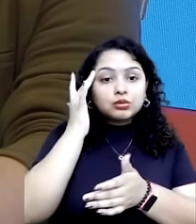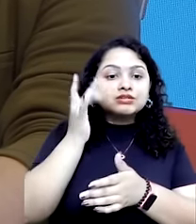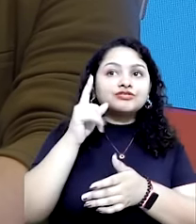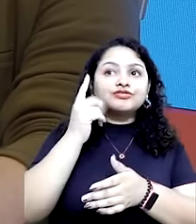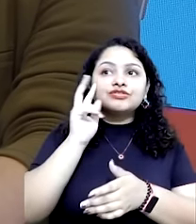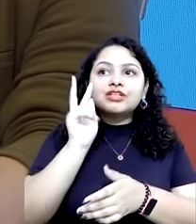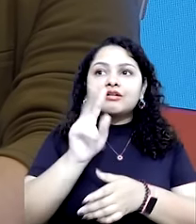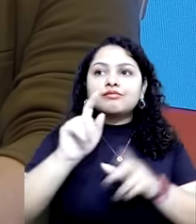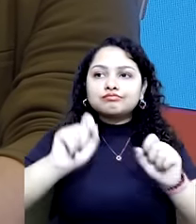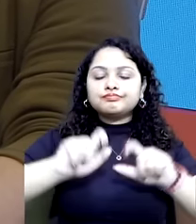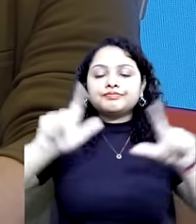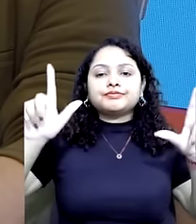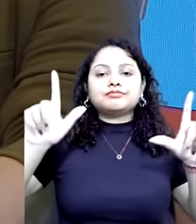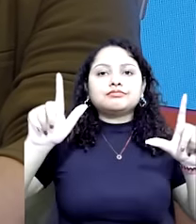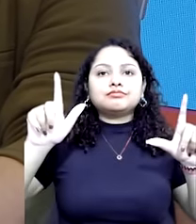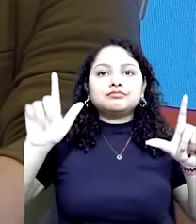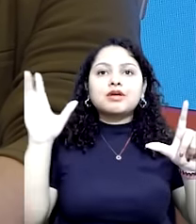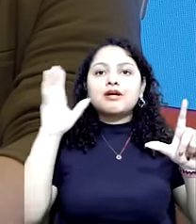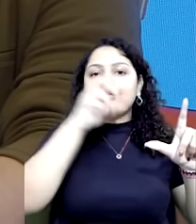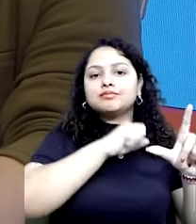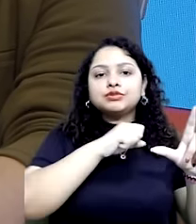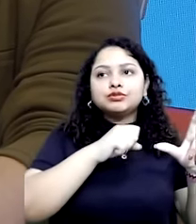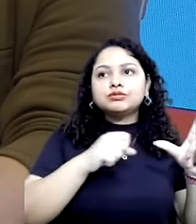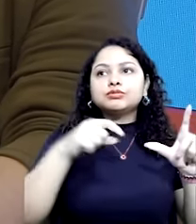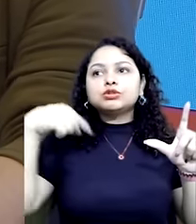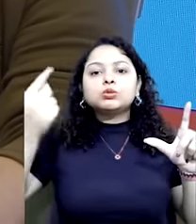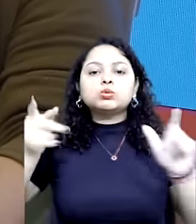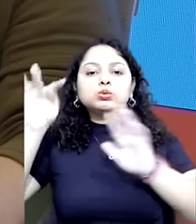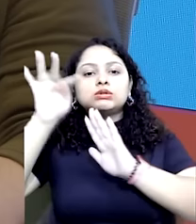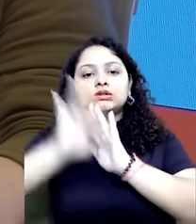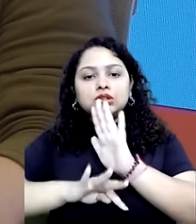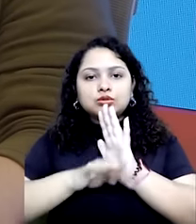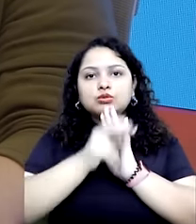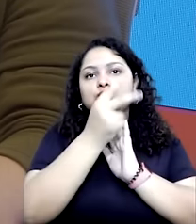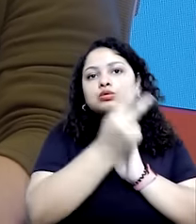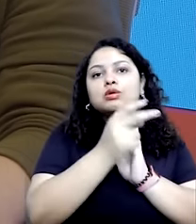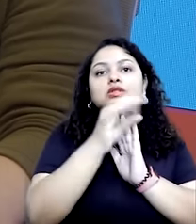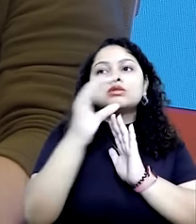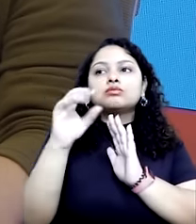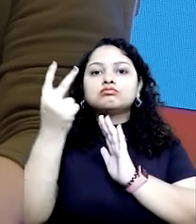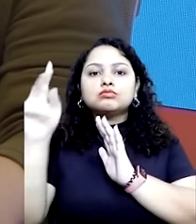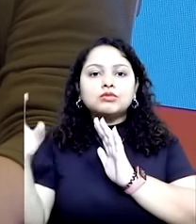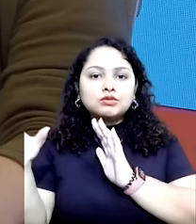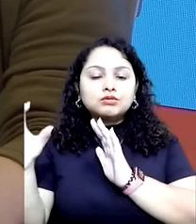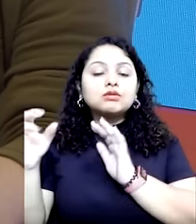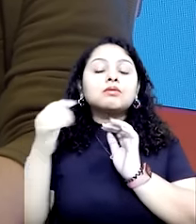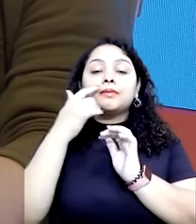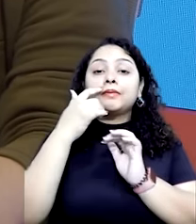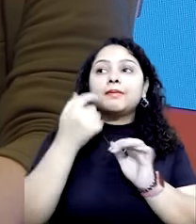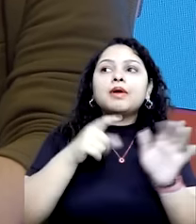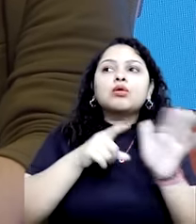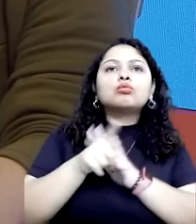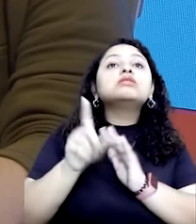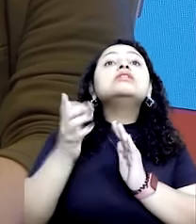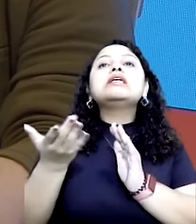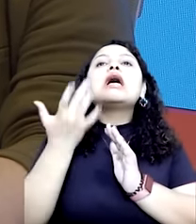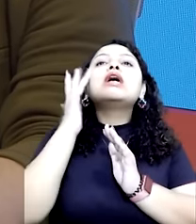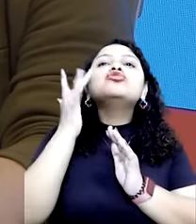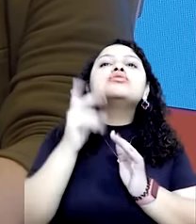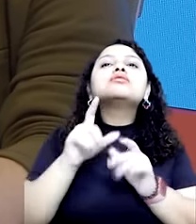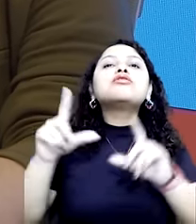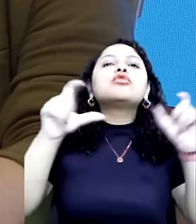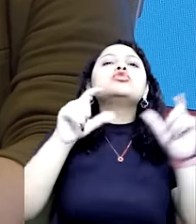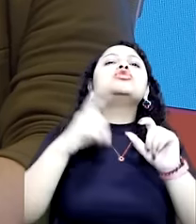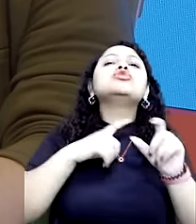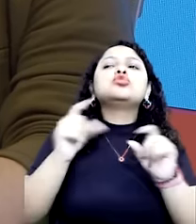passa rapidamente uma imagem e você passa rapidamente um texto tipo assim do segundos cada um aí você pergunta para quem tá tá ali falou assim e aí que que tinha na